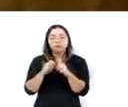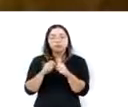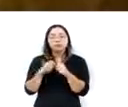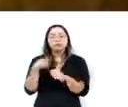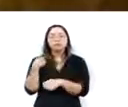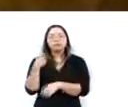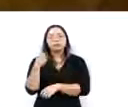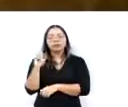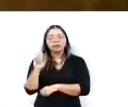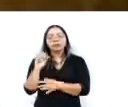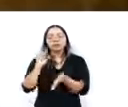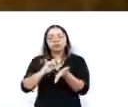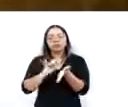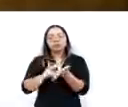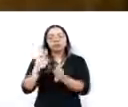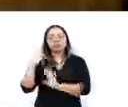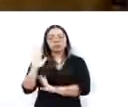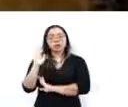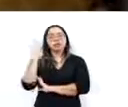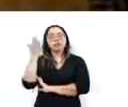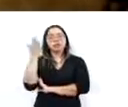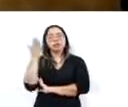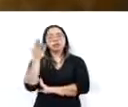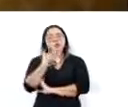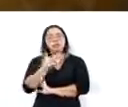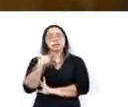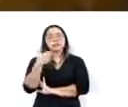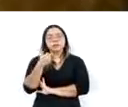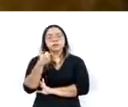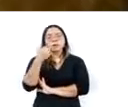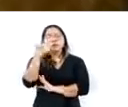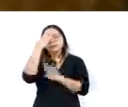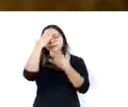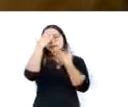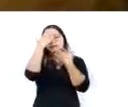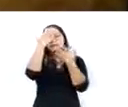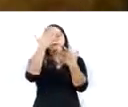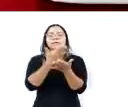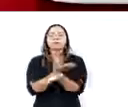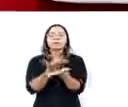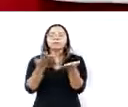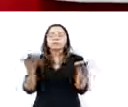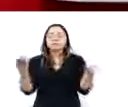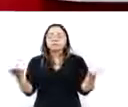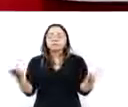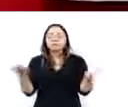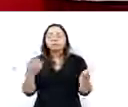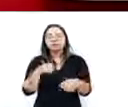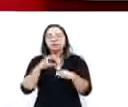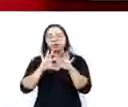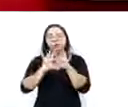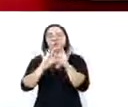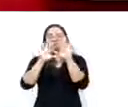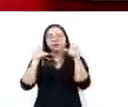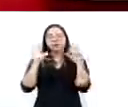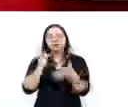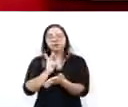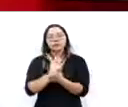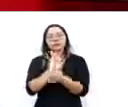forma possível. Então, queria agradecer a todos e nos colocar sempre à disposição. Bem, nós